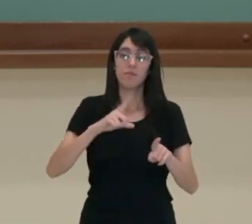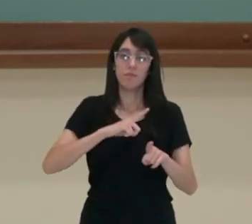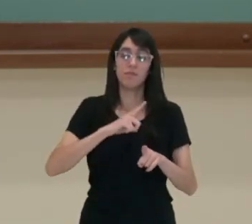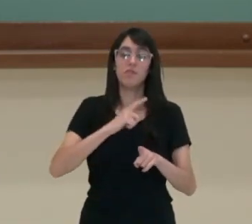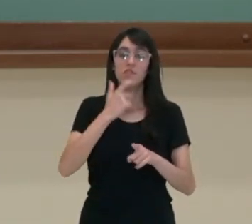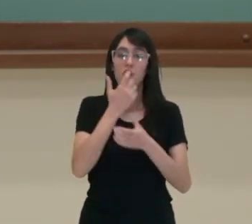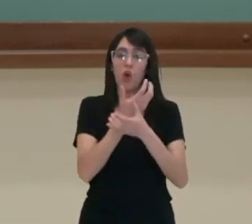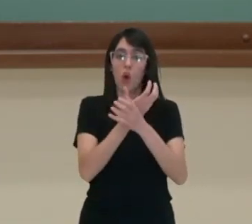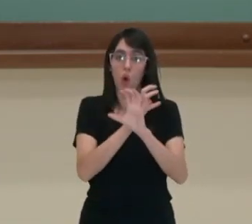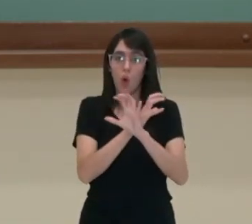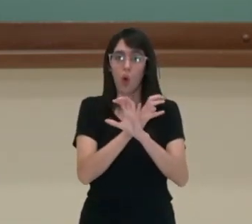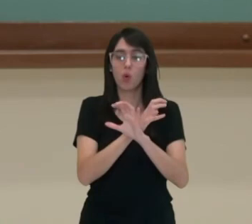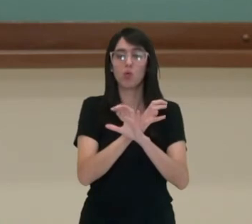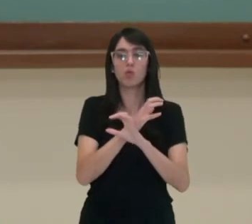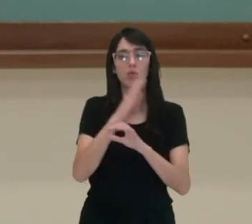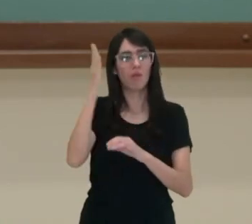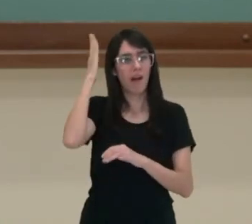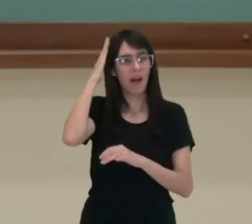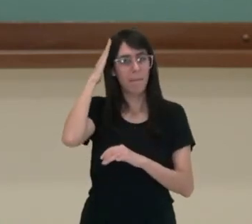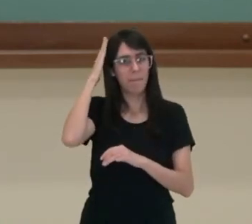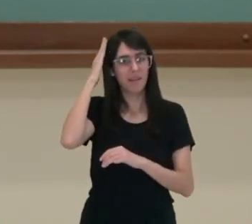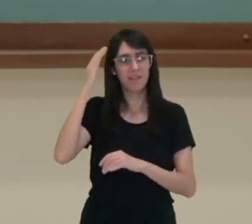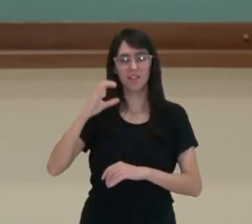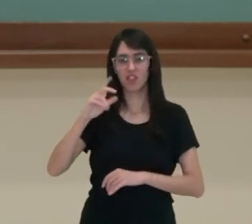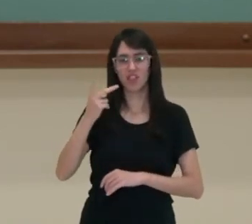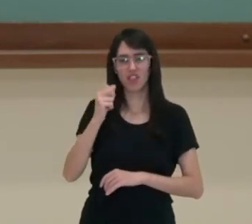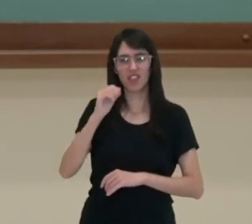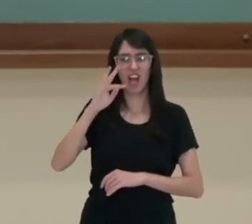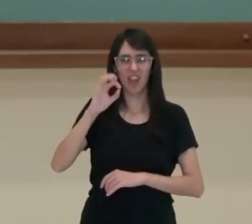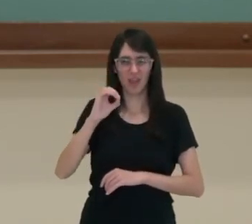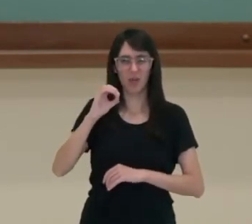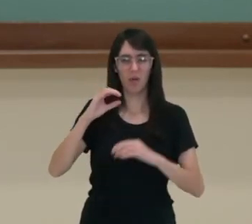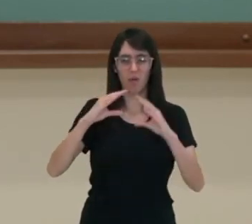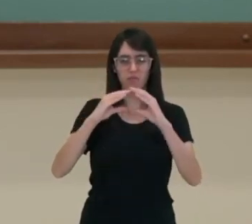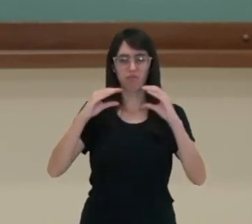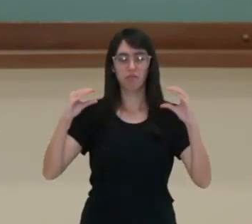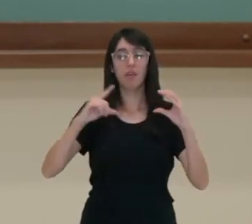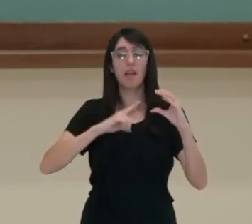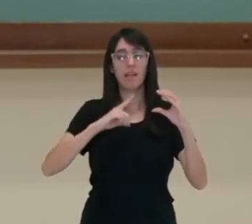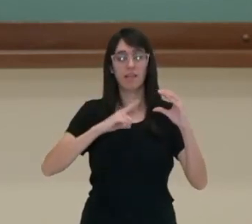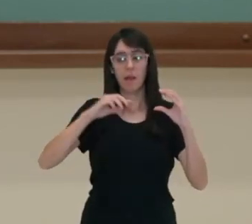por exemplo, esse externo da cabeça, ele é intermembrana, né? Tem as